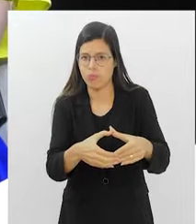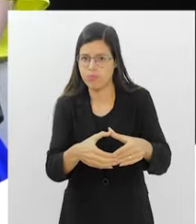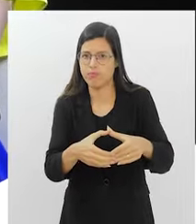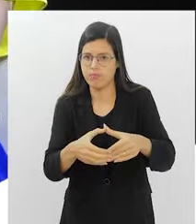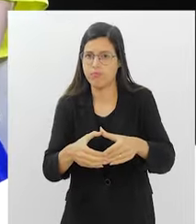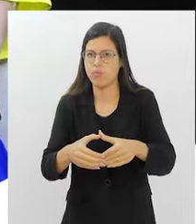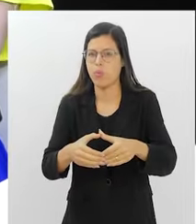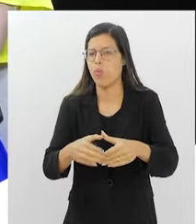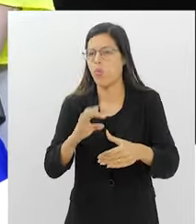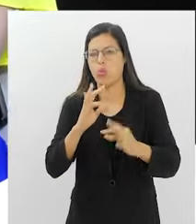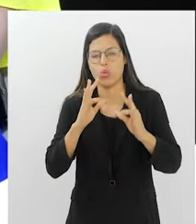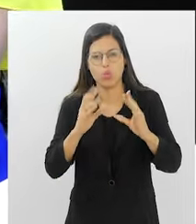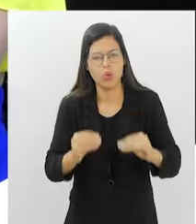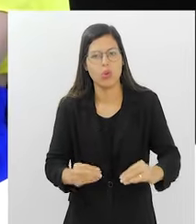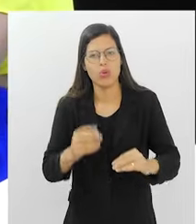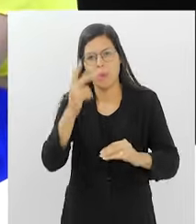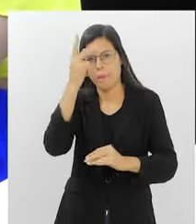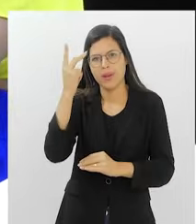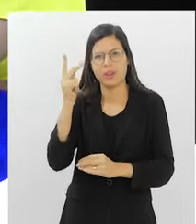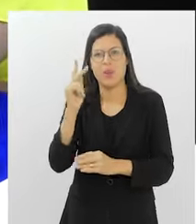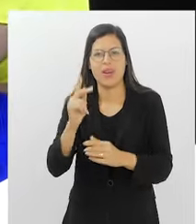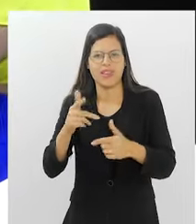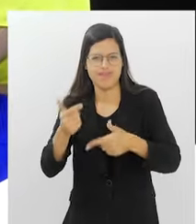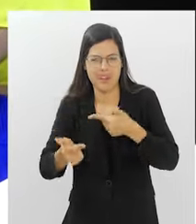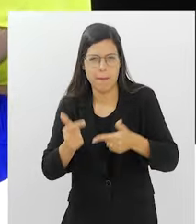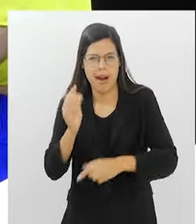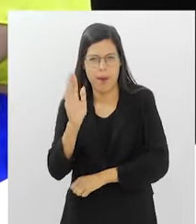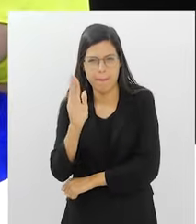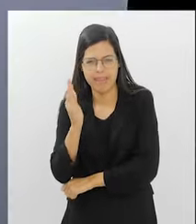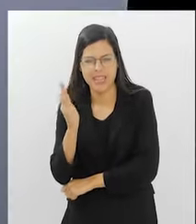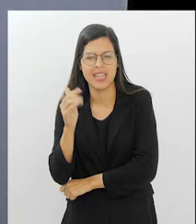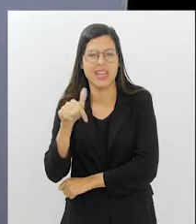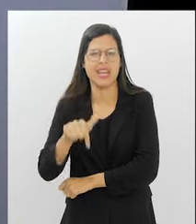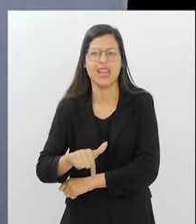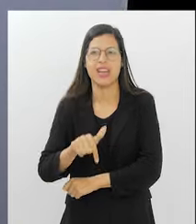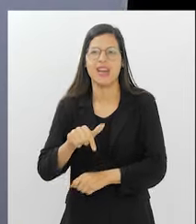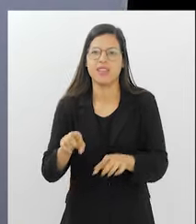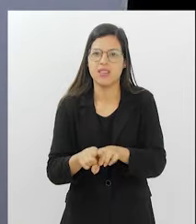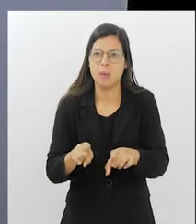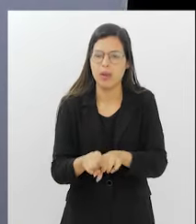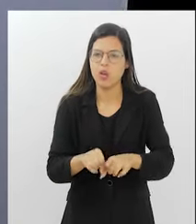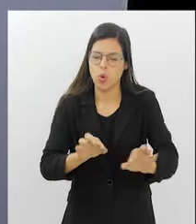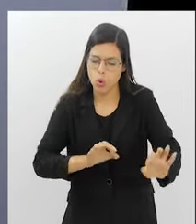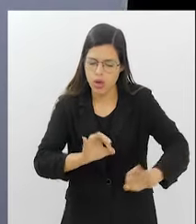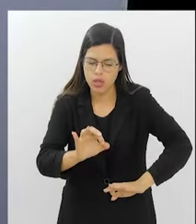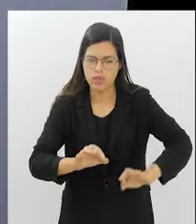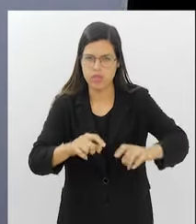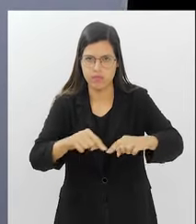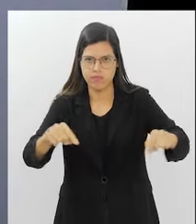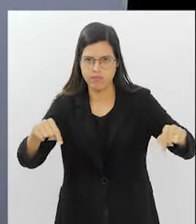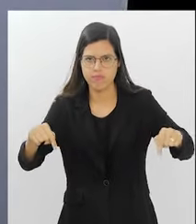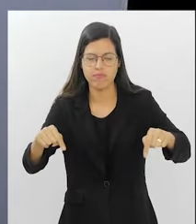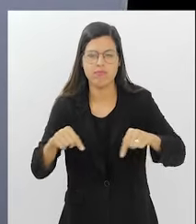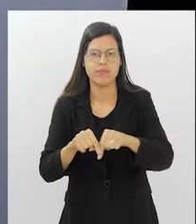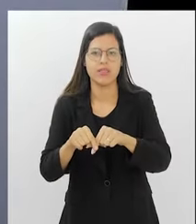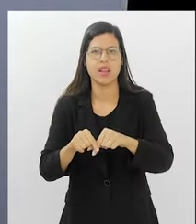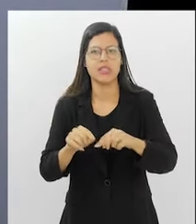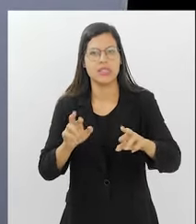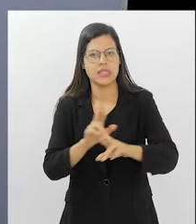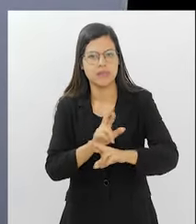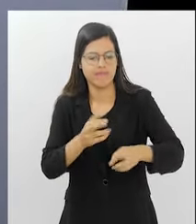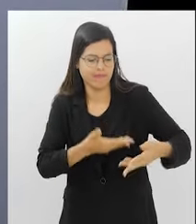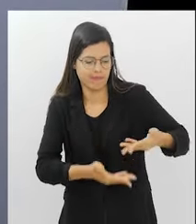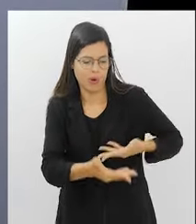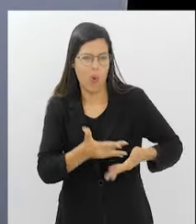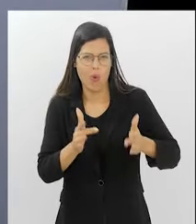carnavalesco com a equipe toda com o Ferreiro com a pessoa da madeira com a pessoa que cuida da quadra eu acho que essa relação